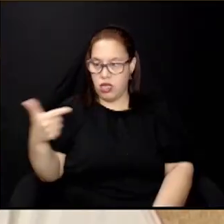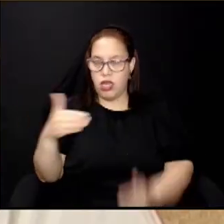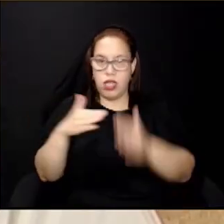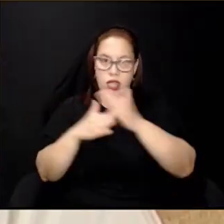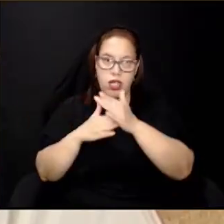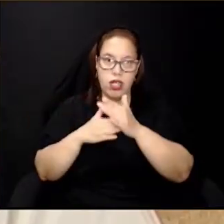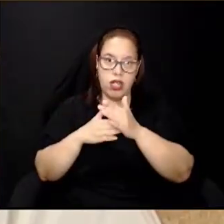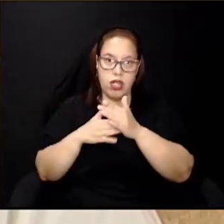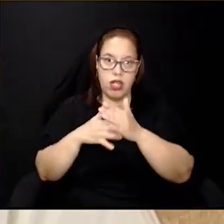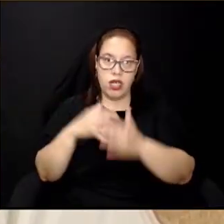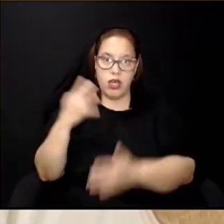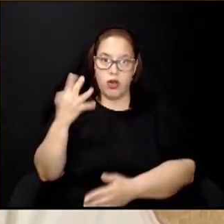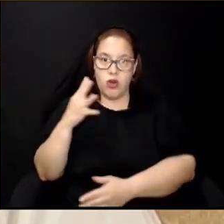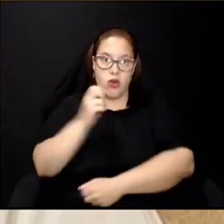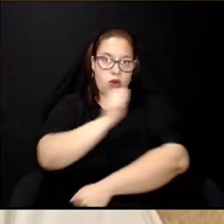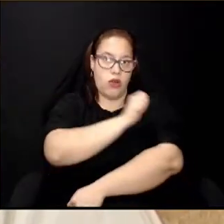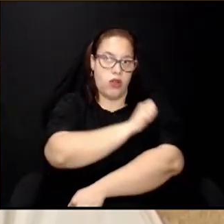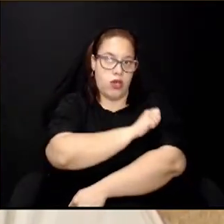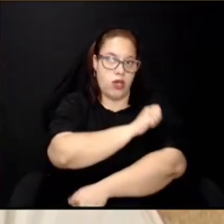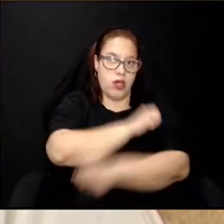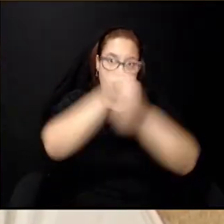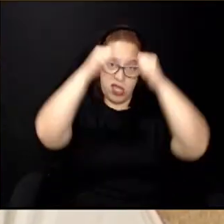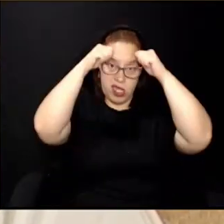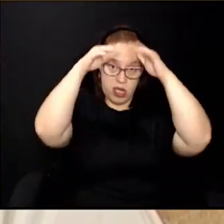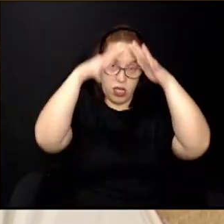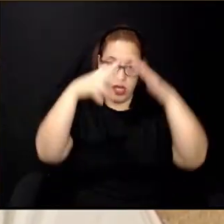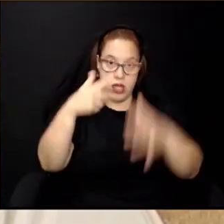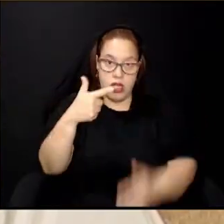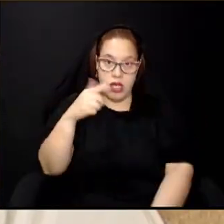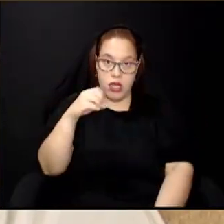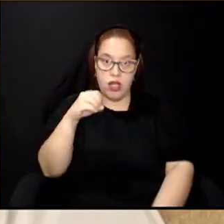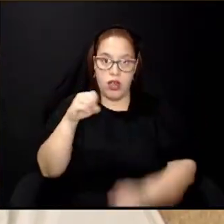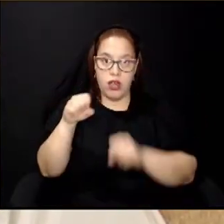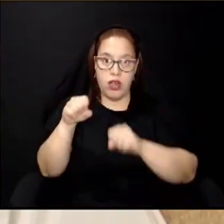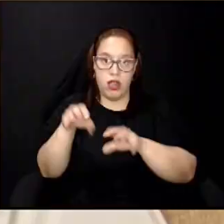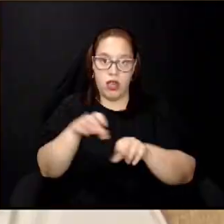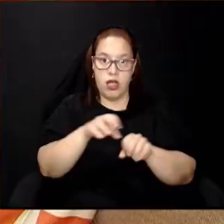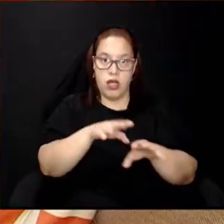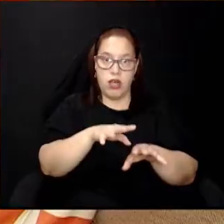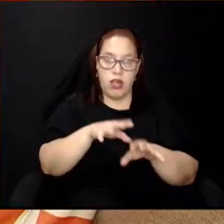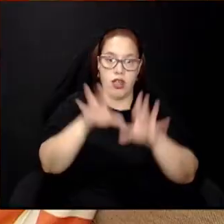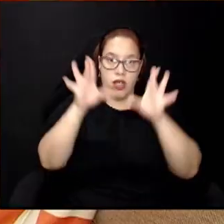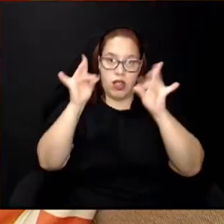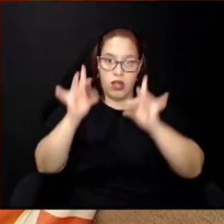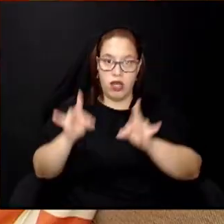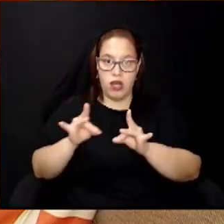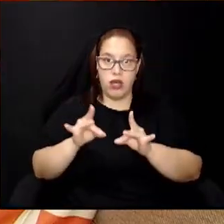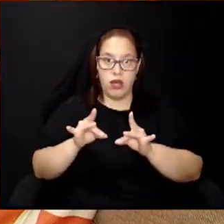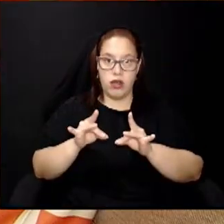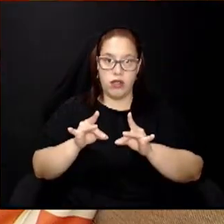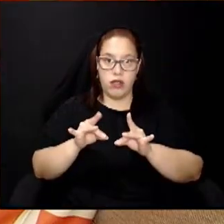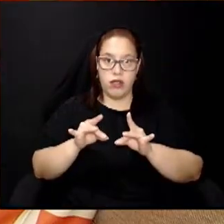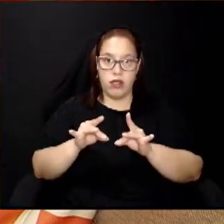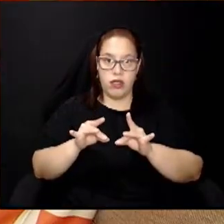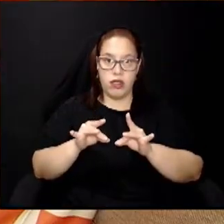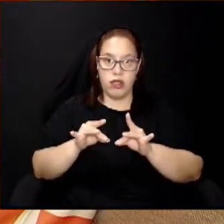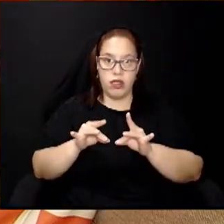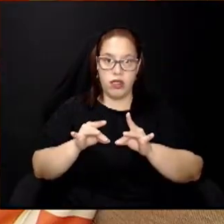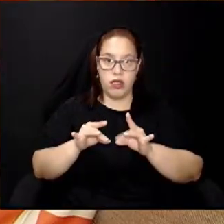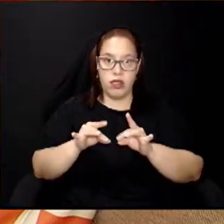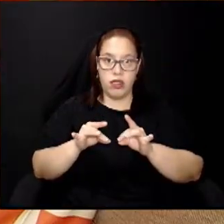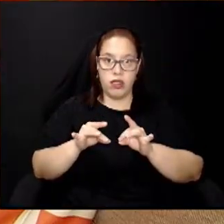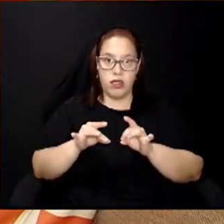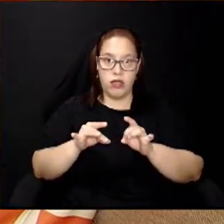4 alunos com autismo em 20 anos de educação especial, né? E então, assim, eram mais